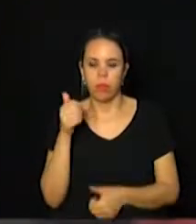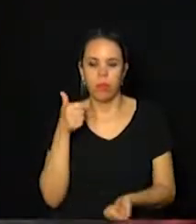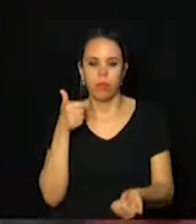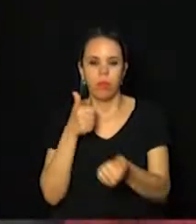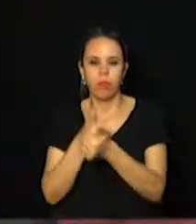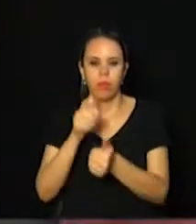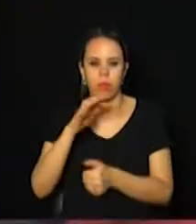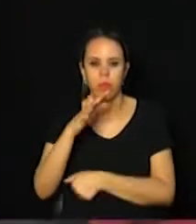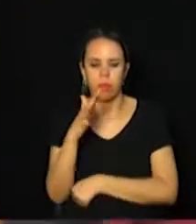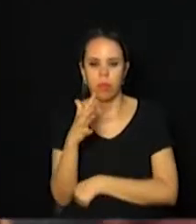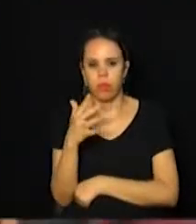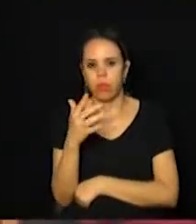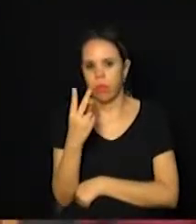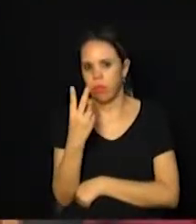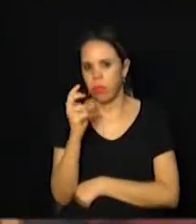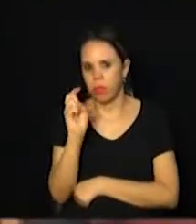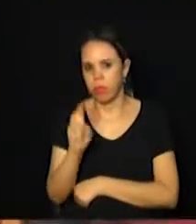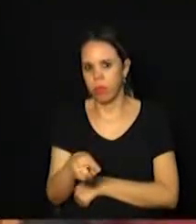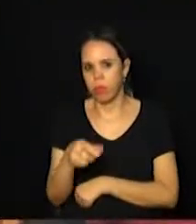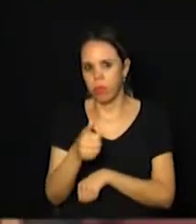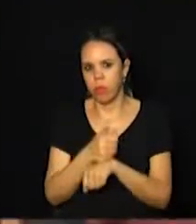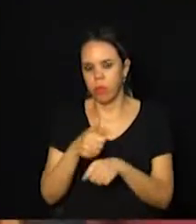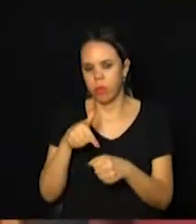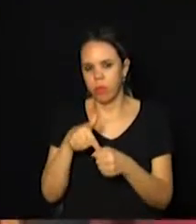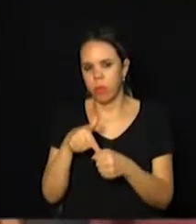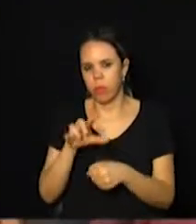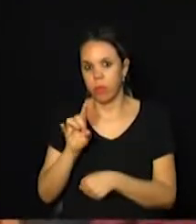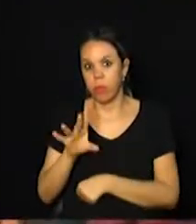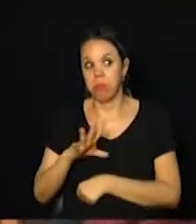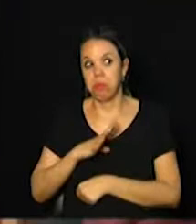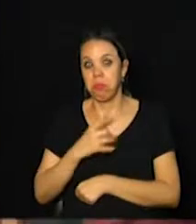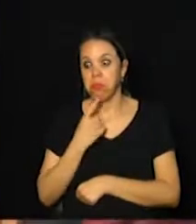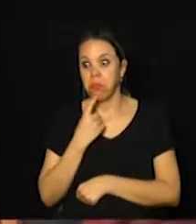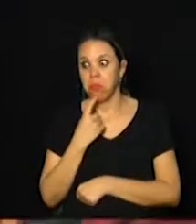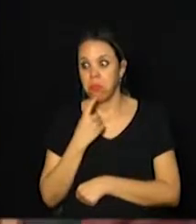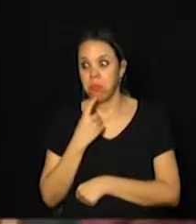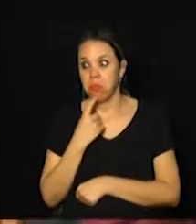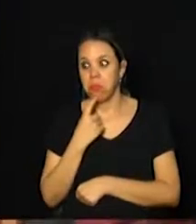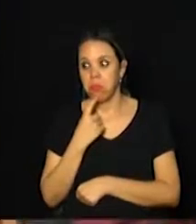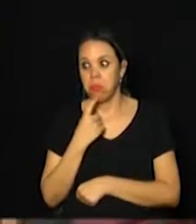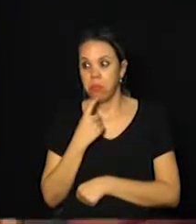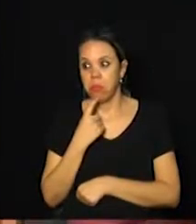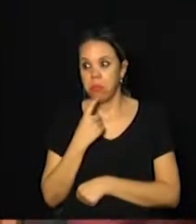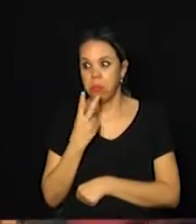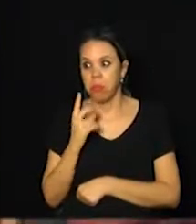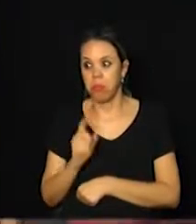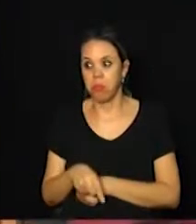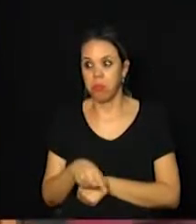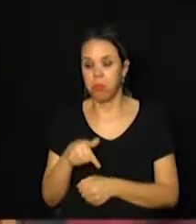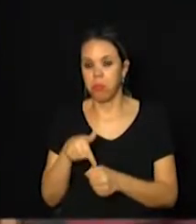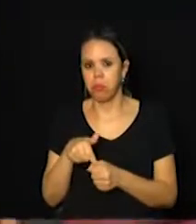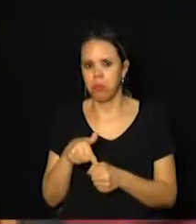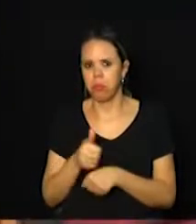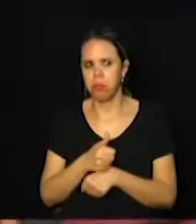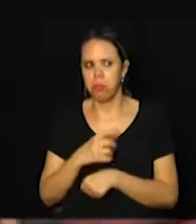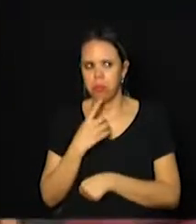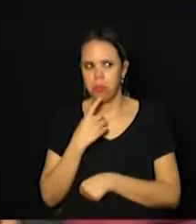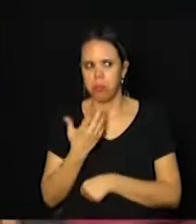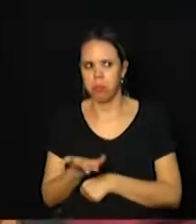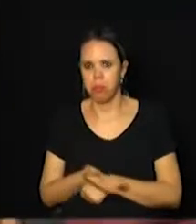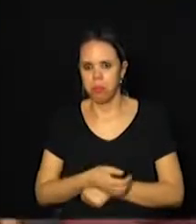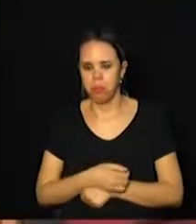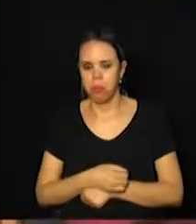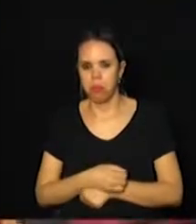aproximadamente dois mil frentistas só na cidade de Campinas 12 mil frentistas só na cidade de